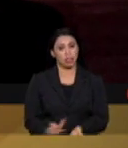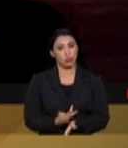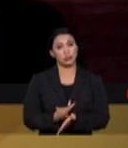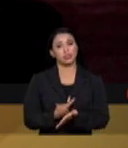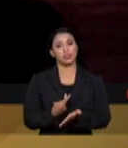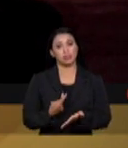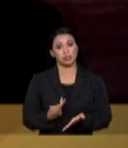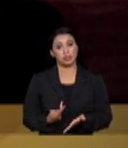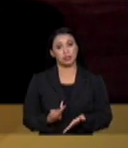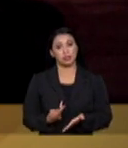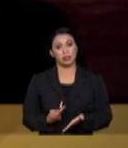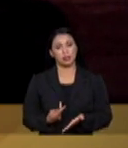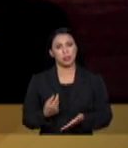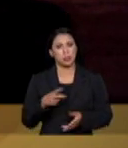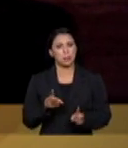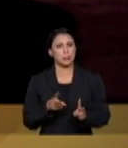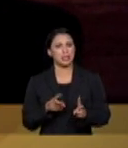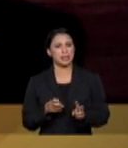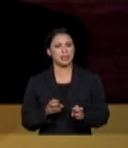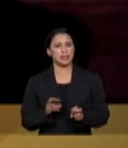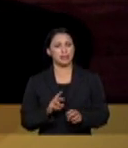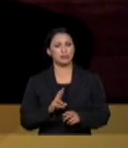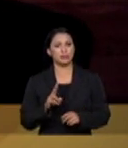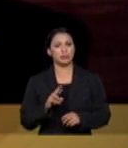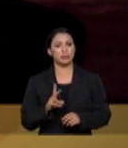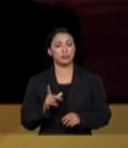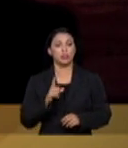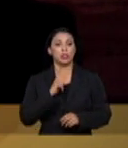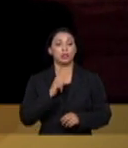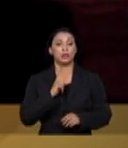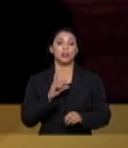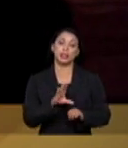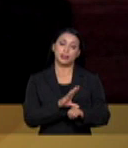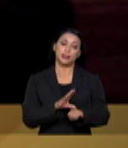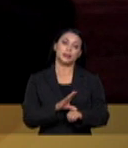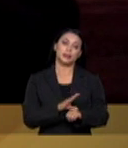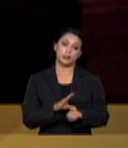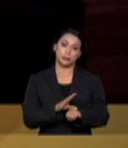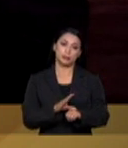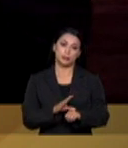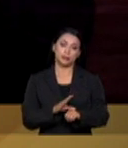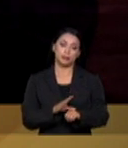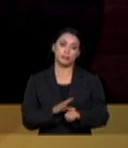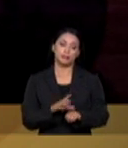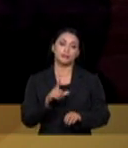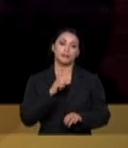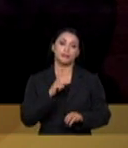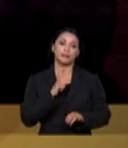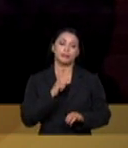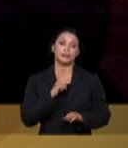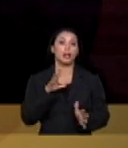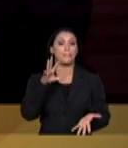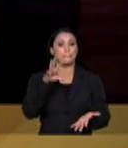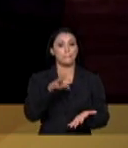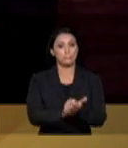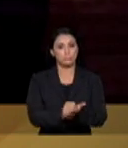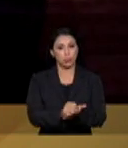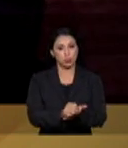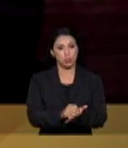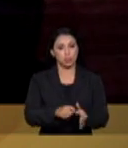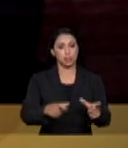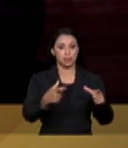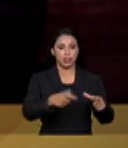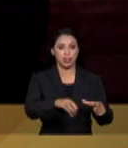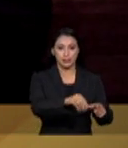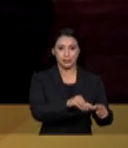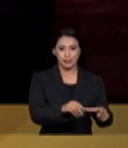algo que não me parece ter sido a intenção do constituinte ao assegurar a posse das terras que